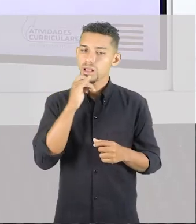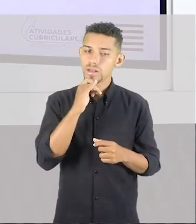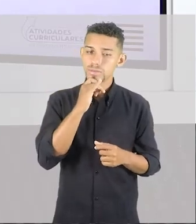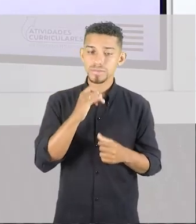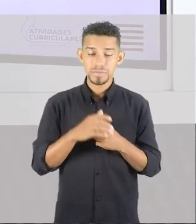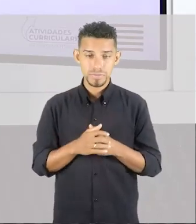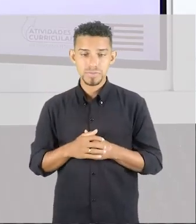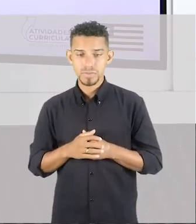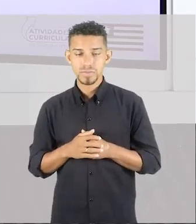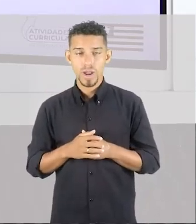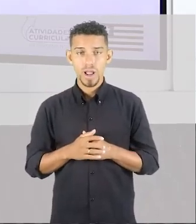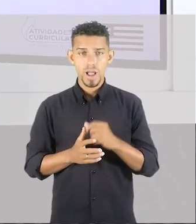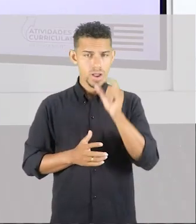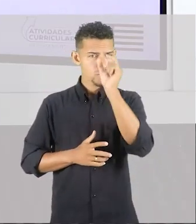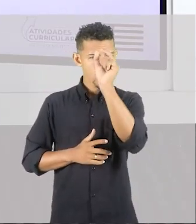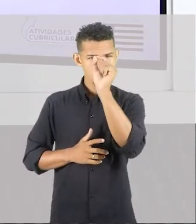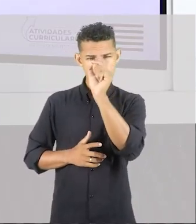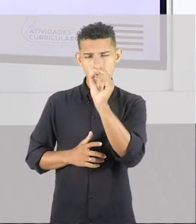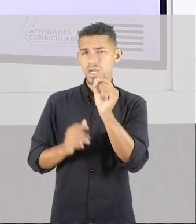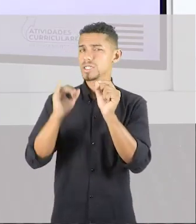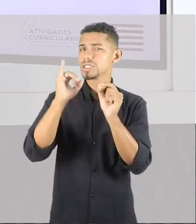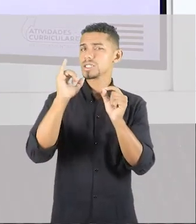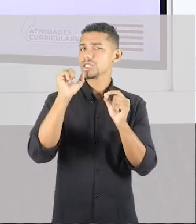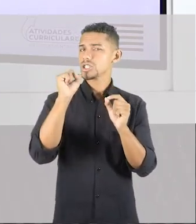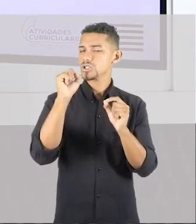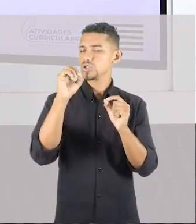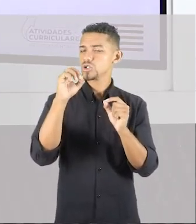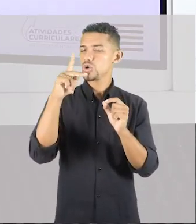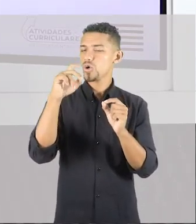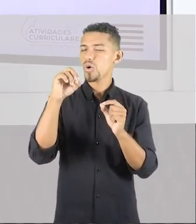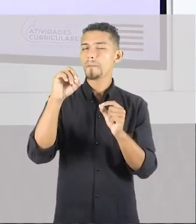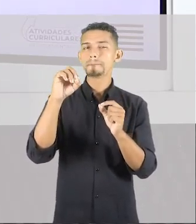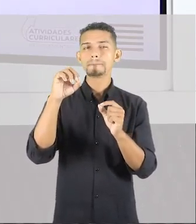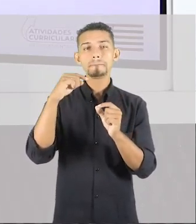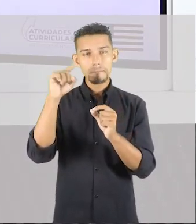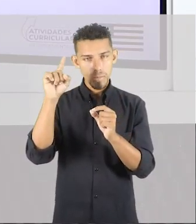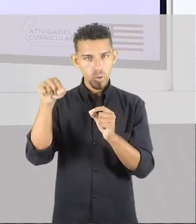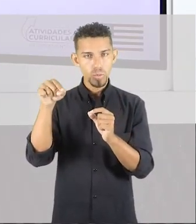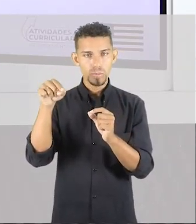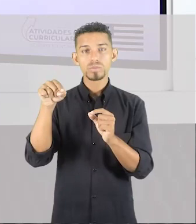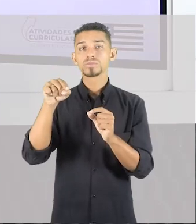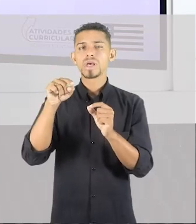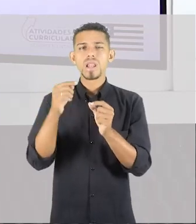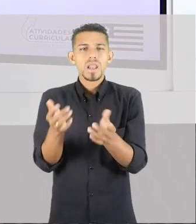exemplo, uma bolinha de isopor. Aí eu vou atritar essa bolinha de isopor